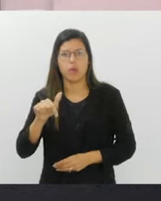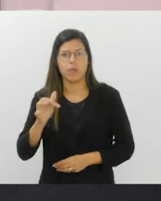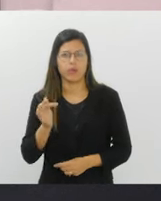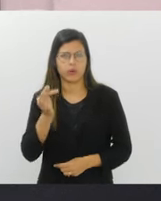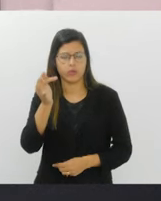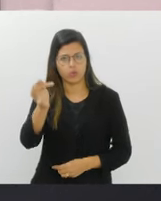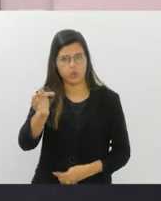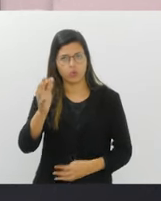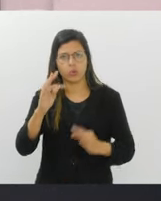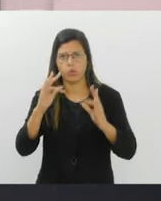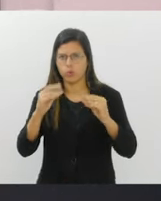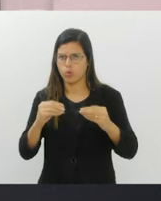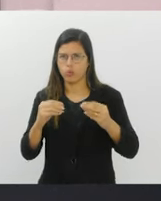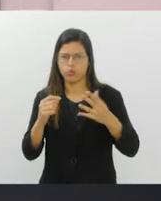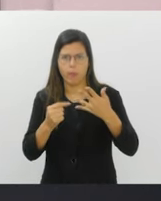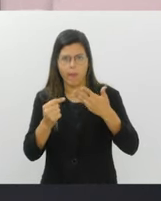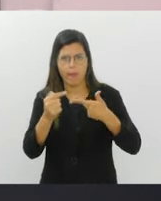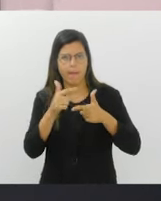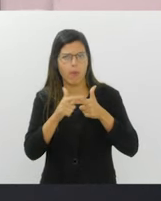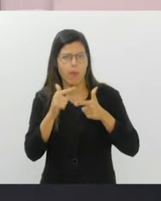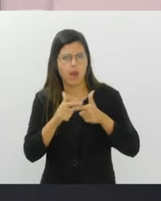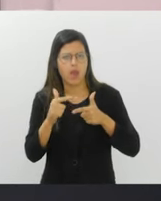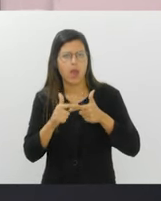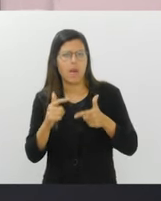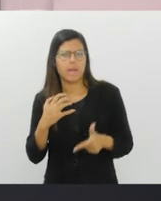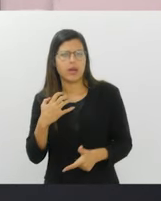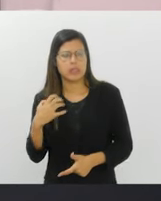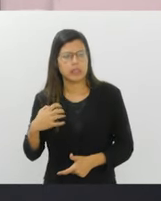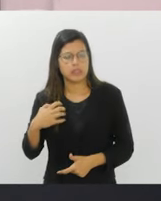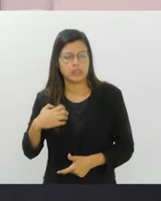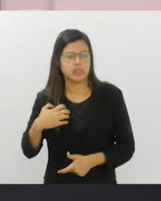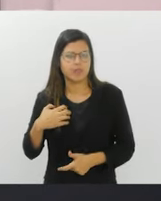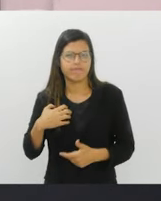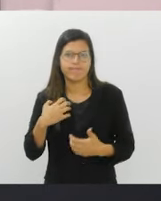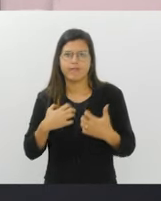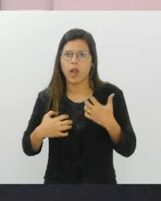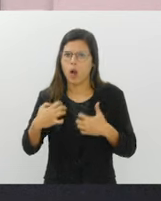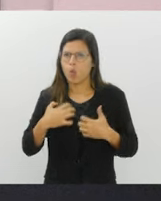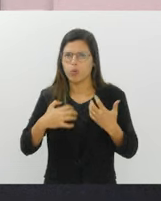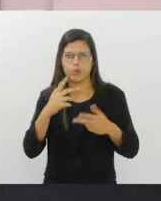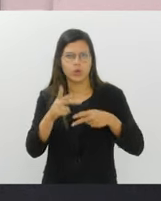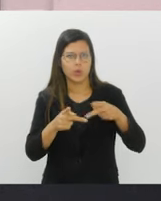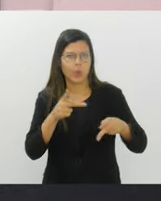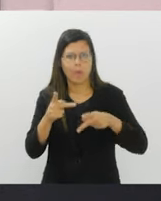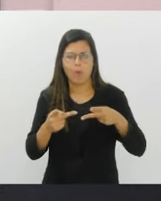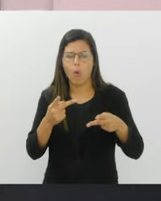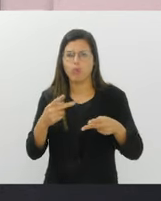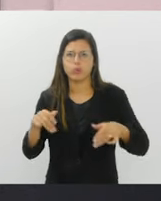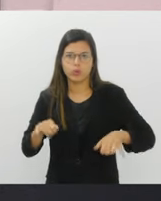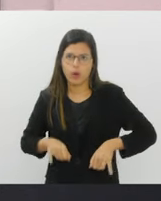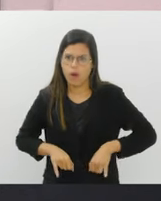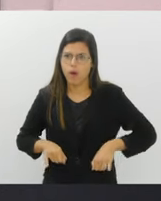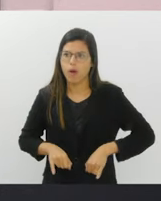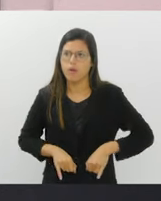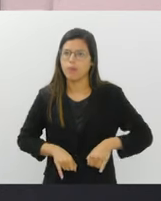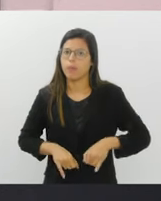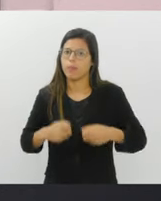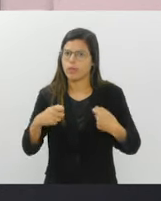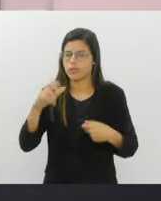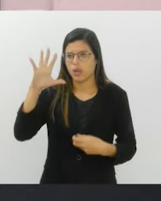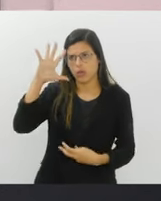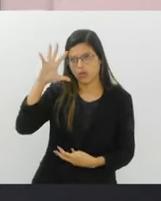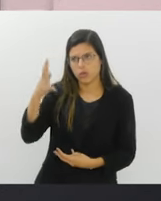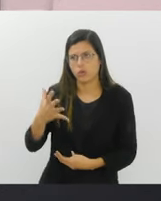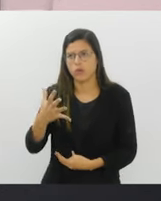todos aqueles questionamentos e angústias que a população passa de segunda a segunda no transporte ferroviário sejam sanadas. Então,